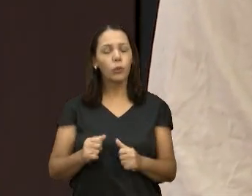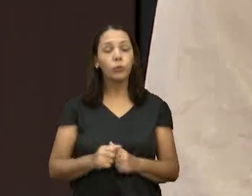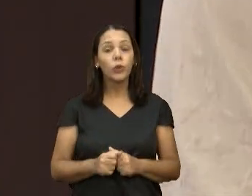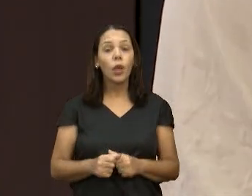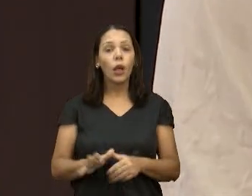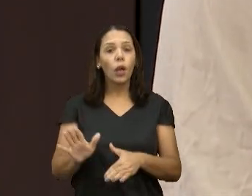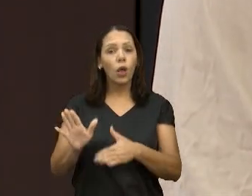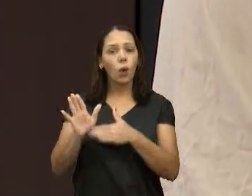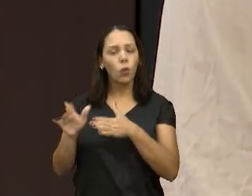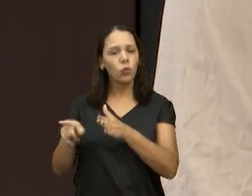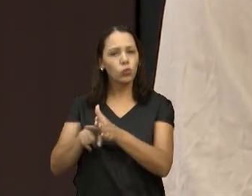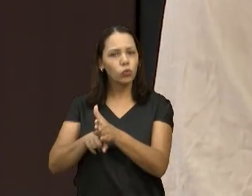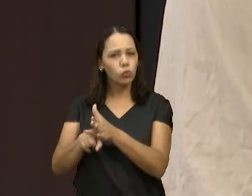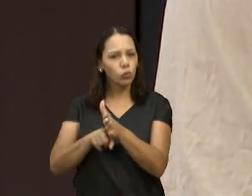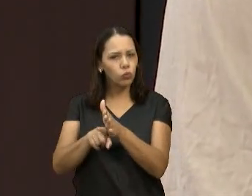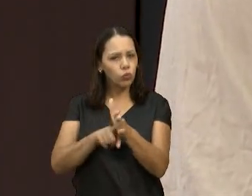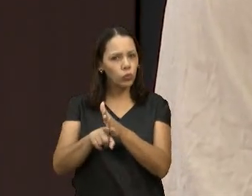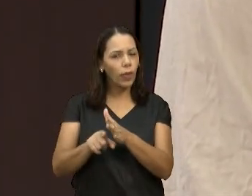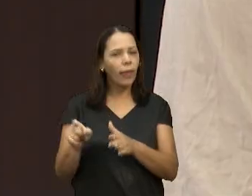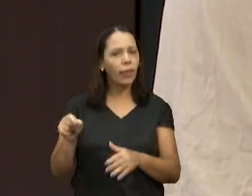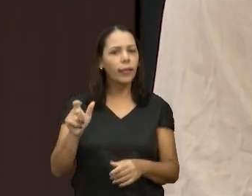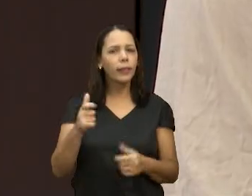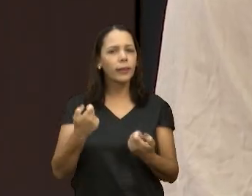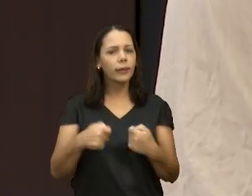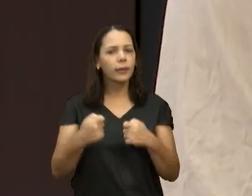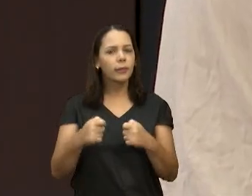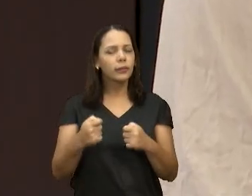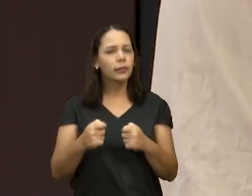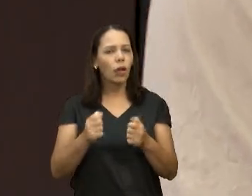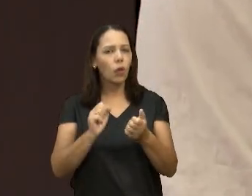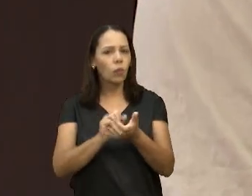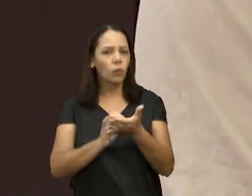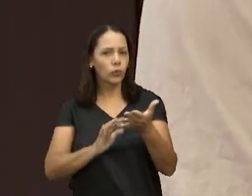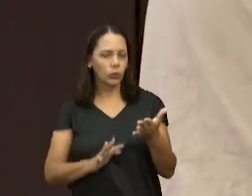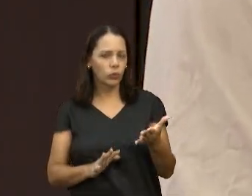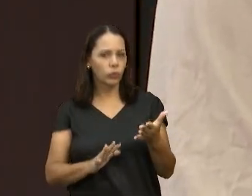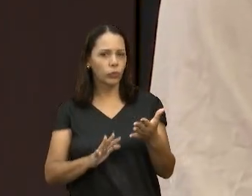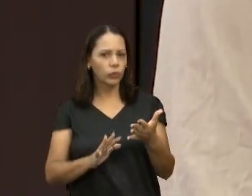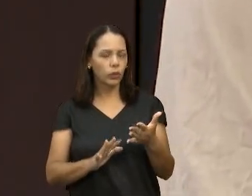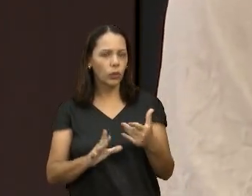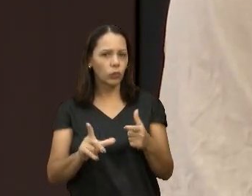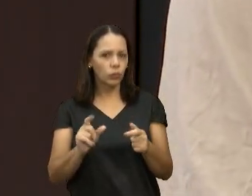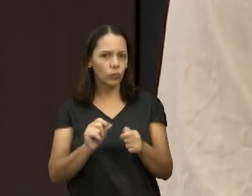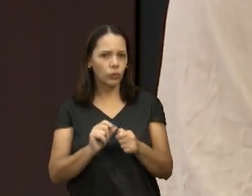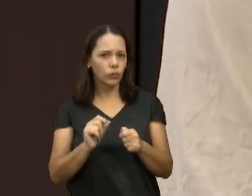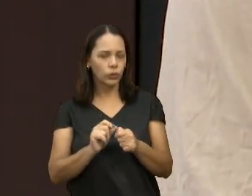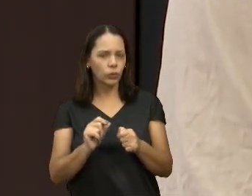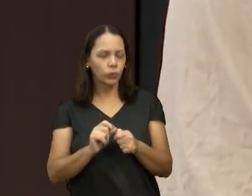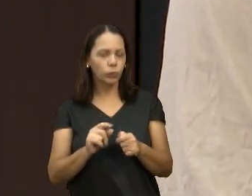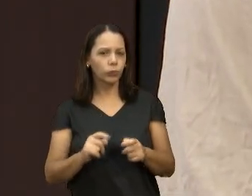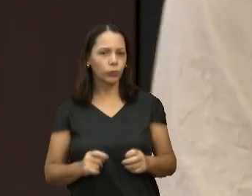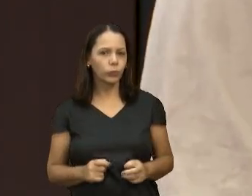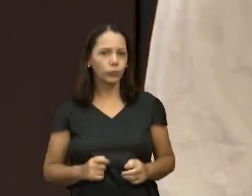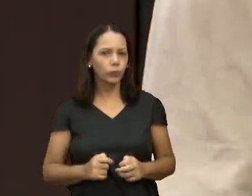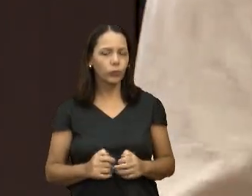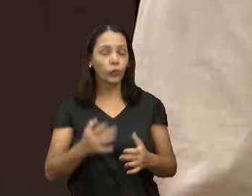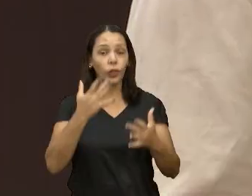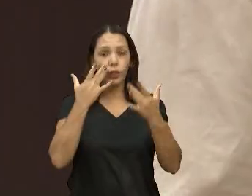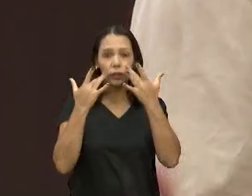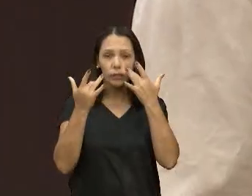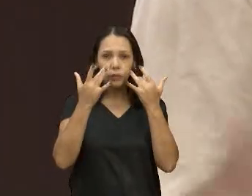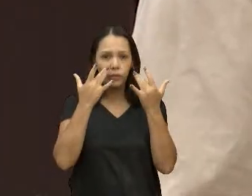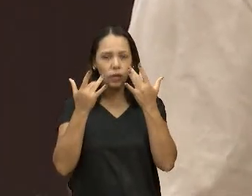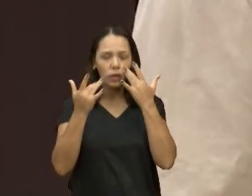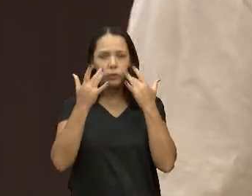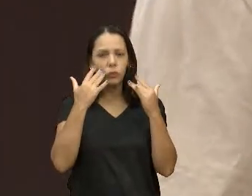pesquisa, né? Que ele queria fazer uma atividade, né? Uma sketch de uma peça de teatro mais